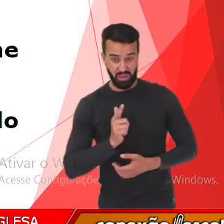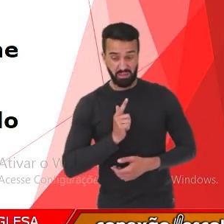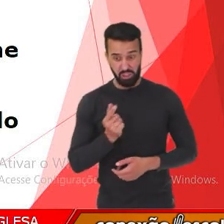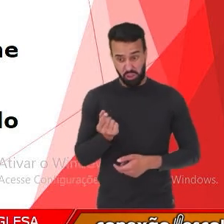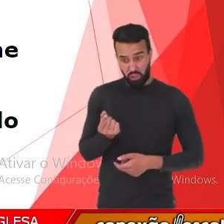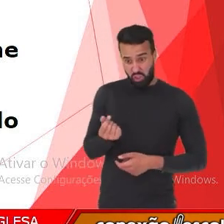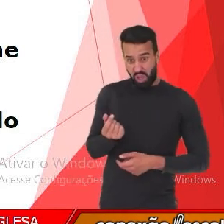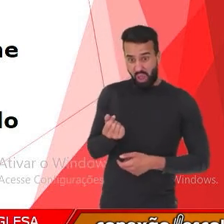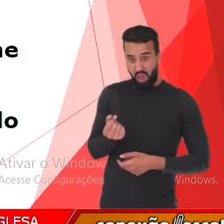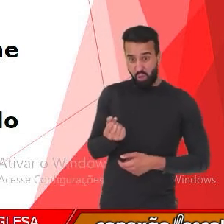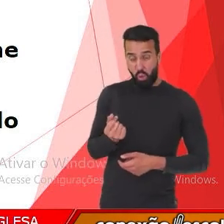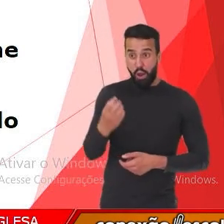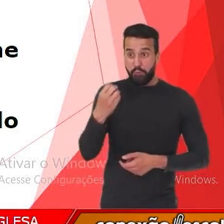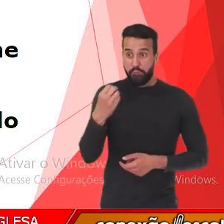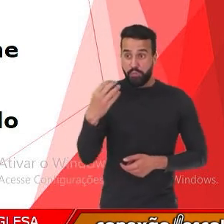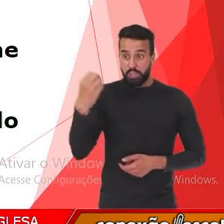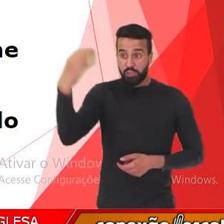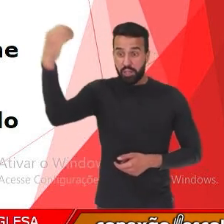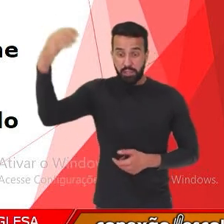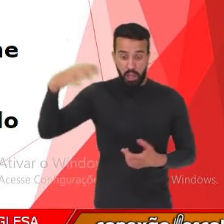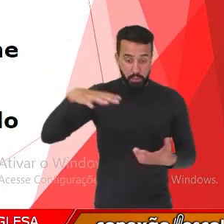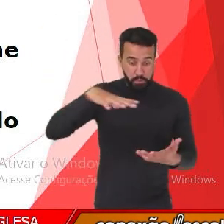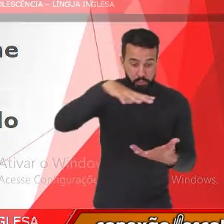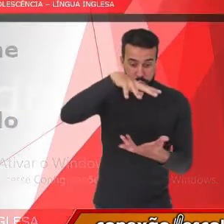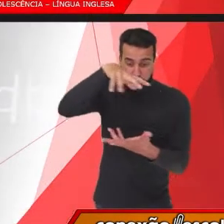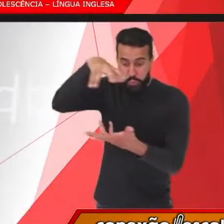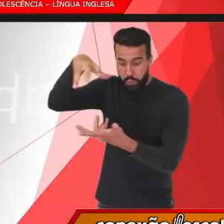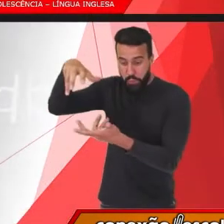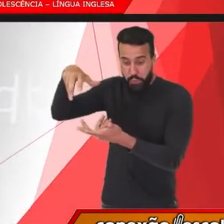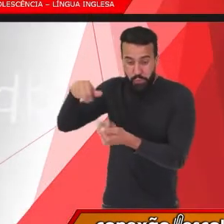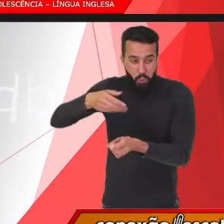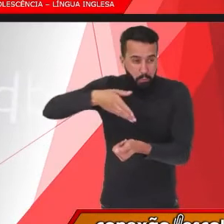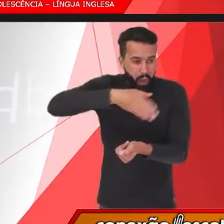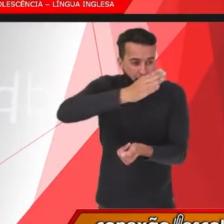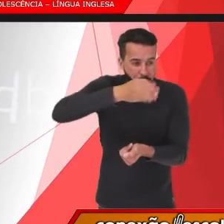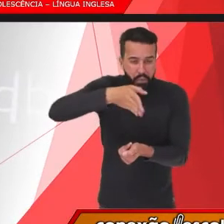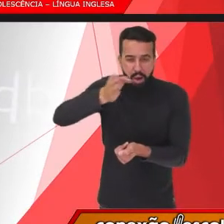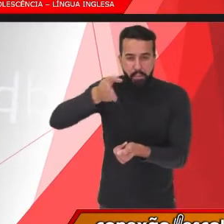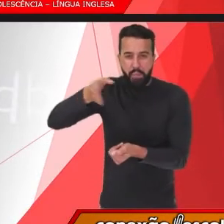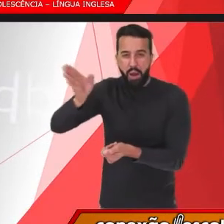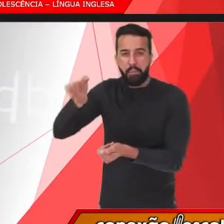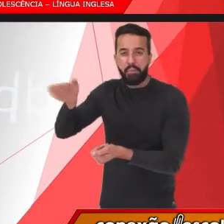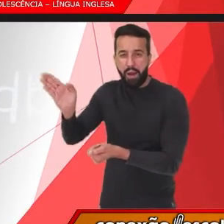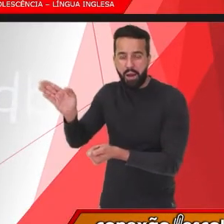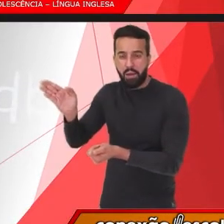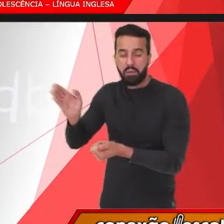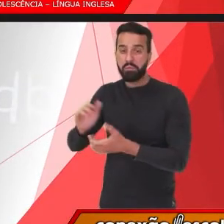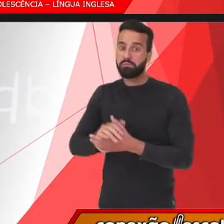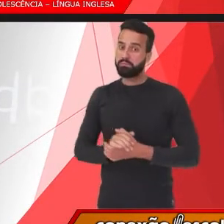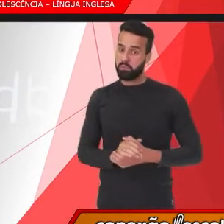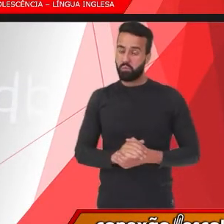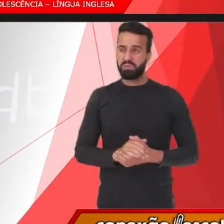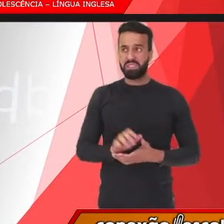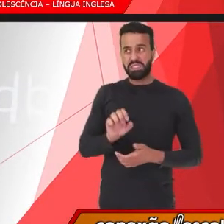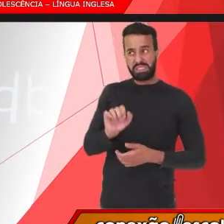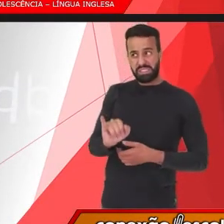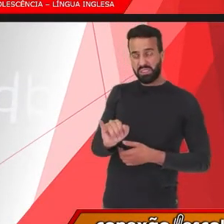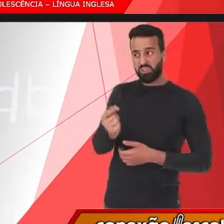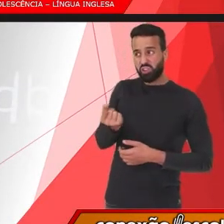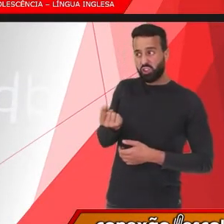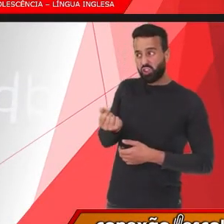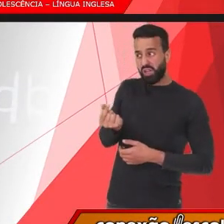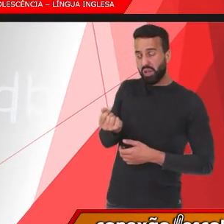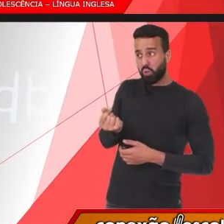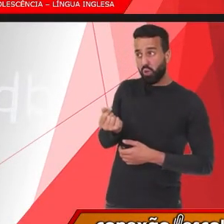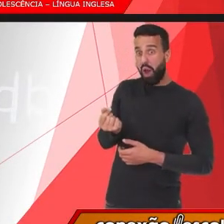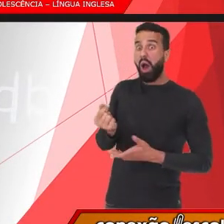dinheiro, viajaria ao redor do mundo. Então, sempre essa ideia de algo que você teria ou que você tivesse para algo